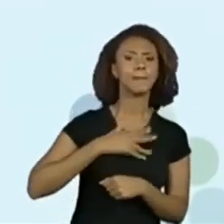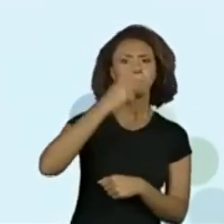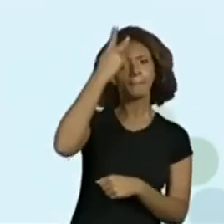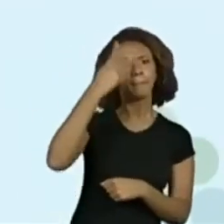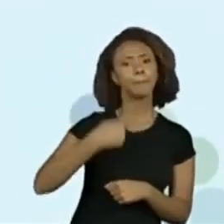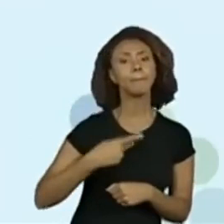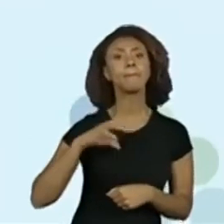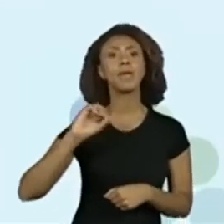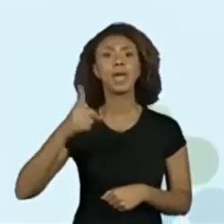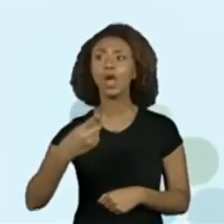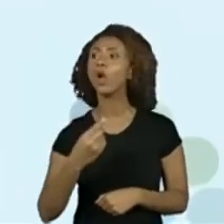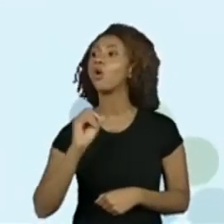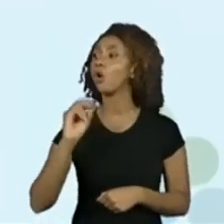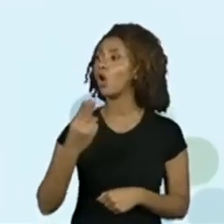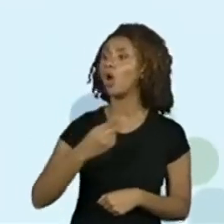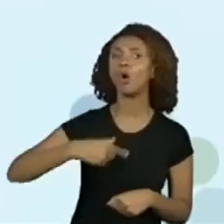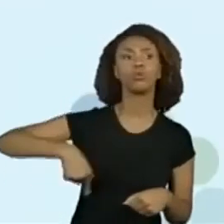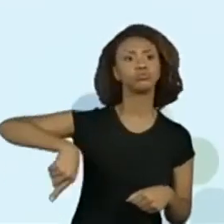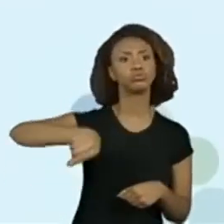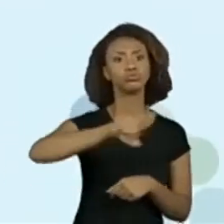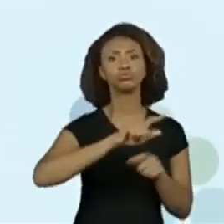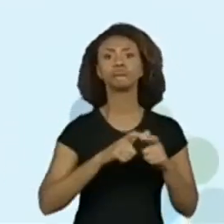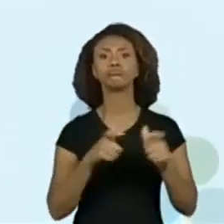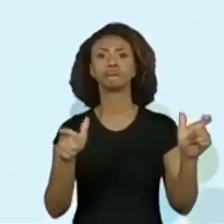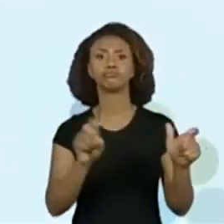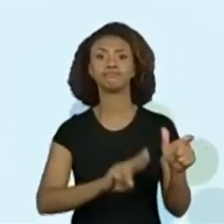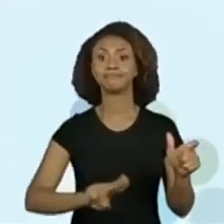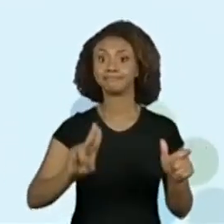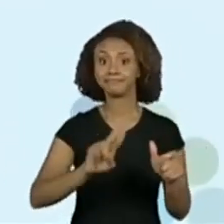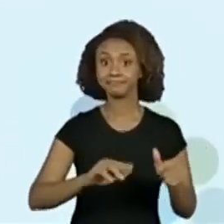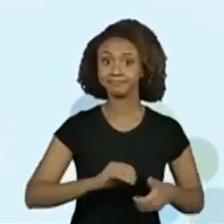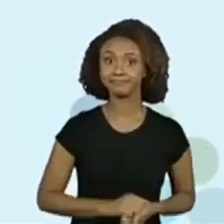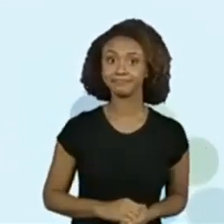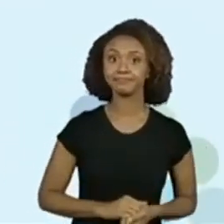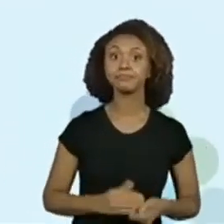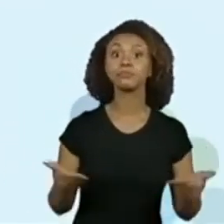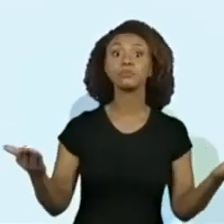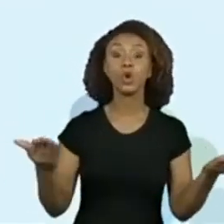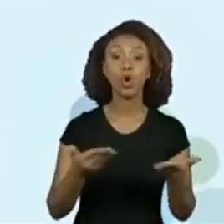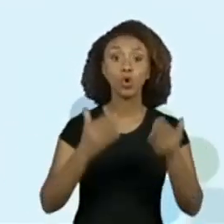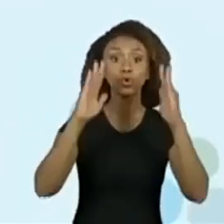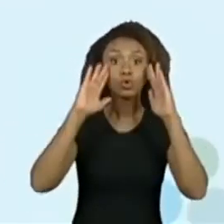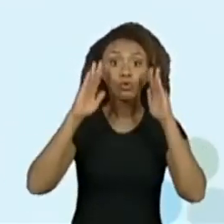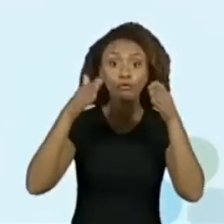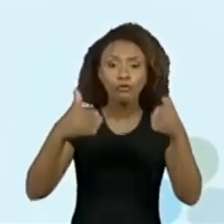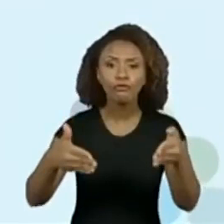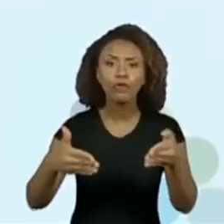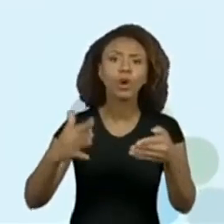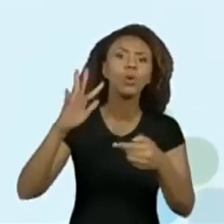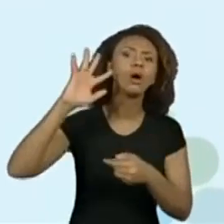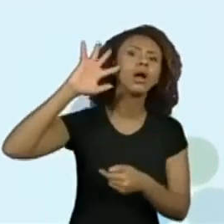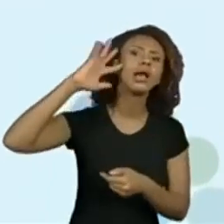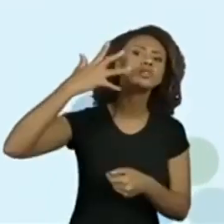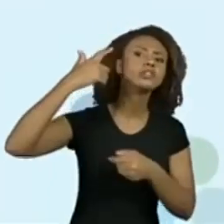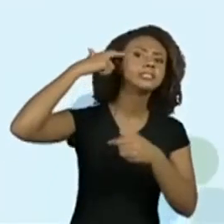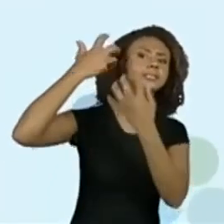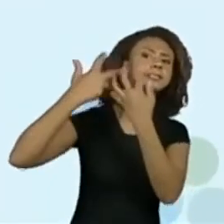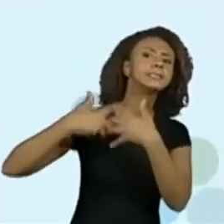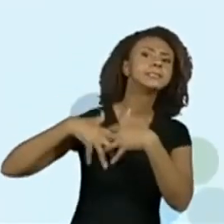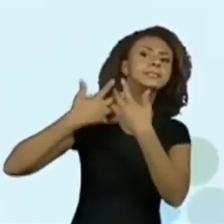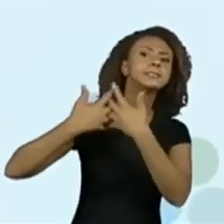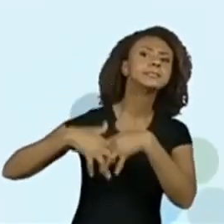Então nós vamos resolver elaborar mas focando mais aí no resolver mesmo as situações